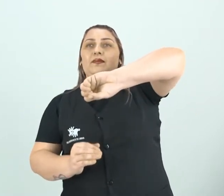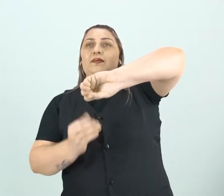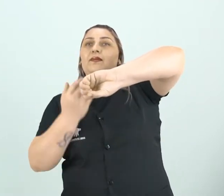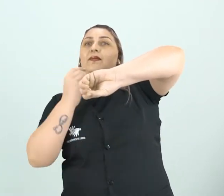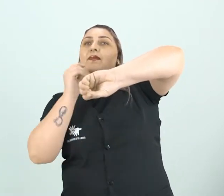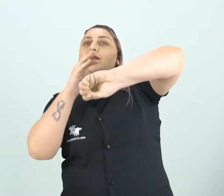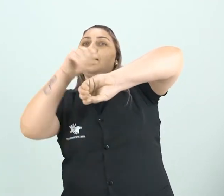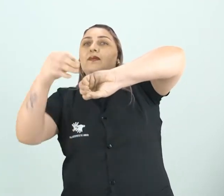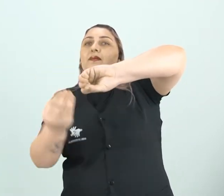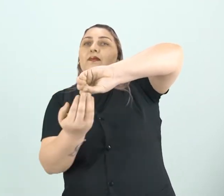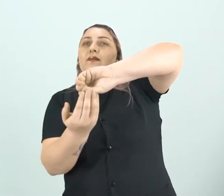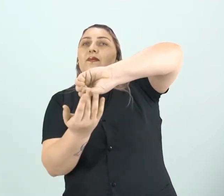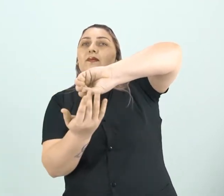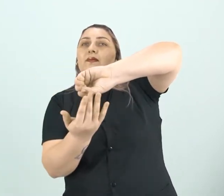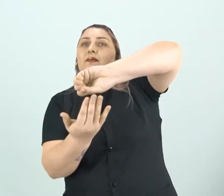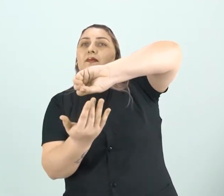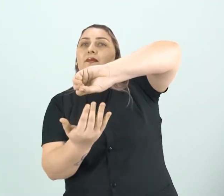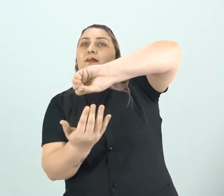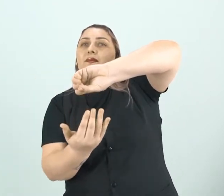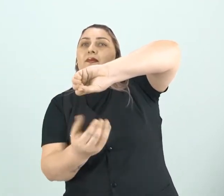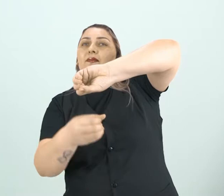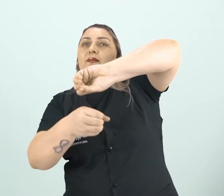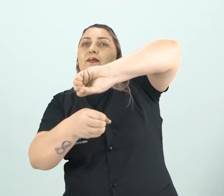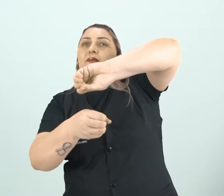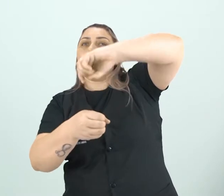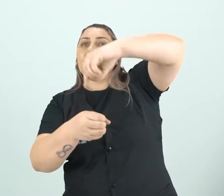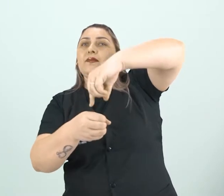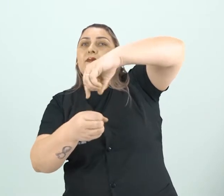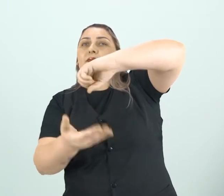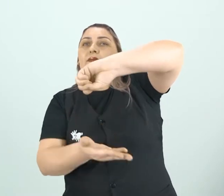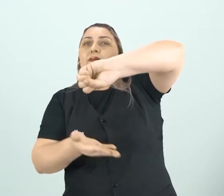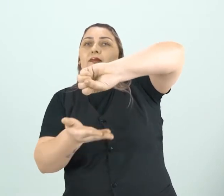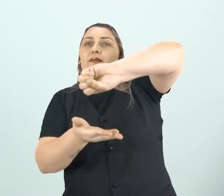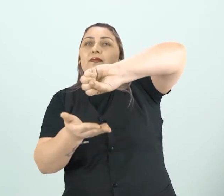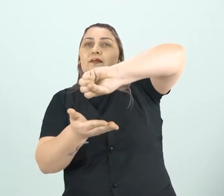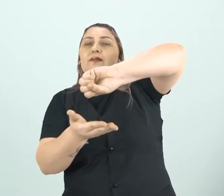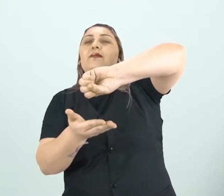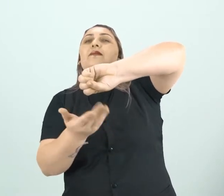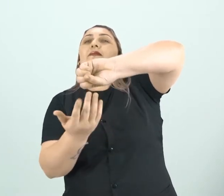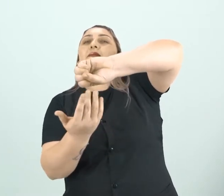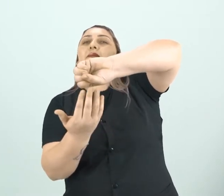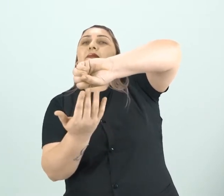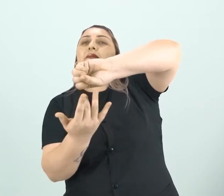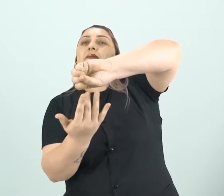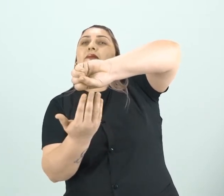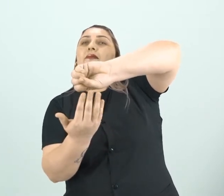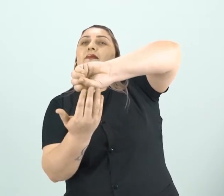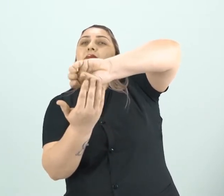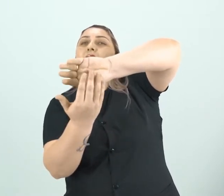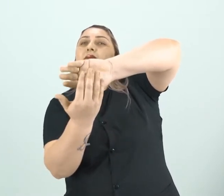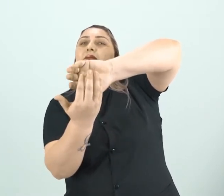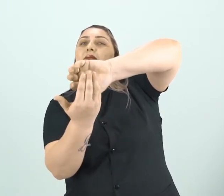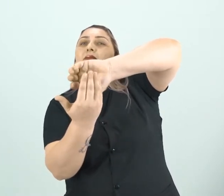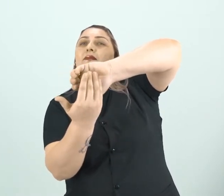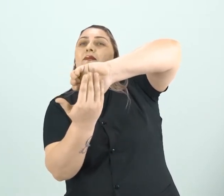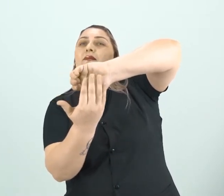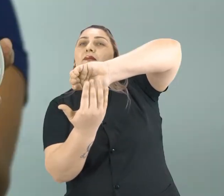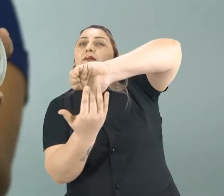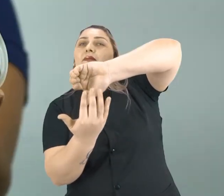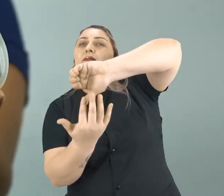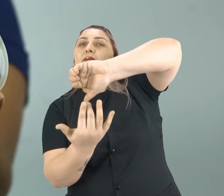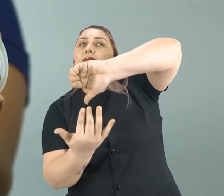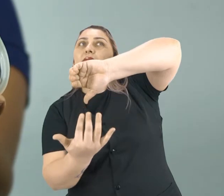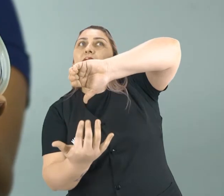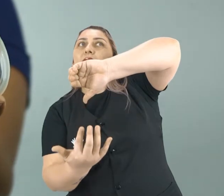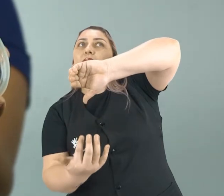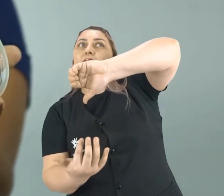e o que vai acontecer? A areia vai escoar, vai descer para